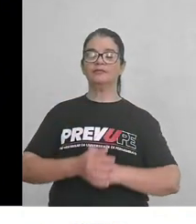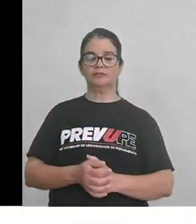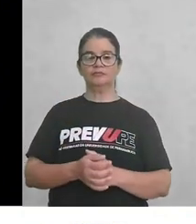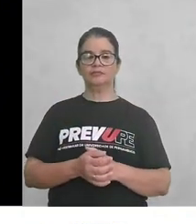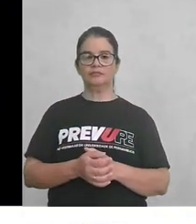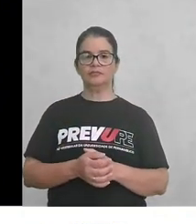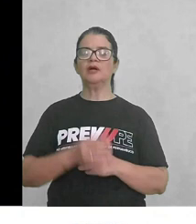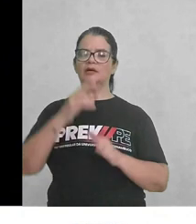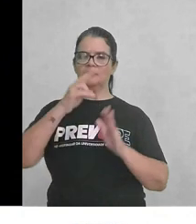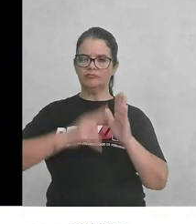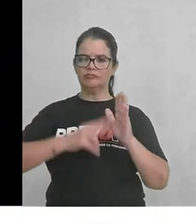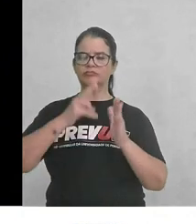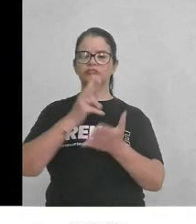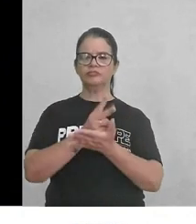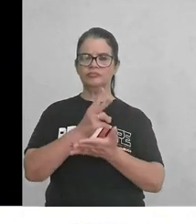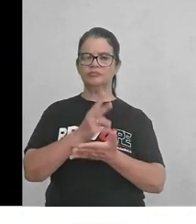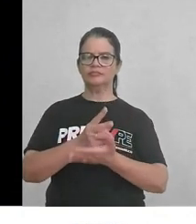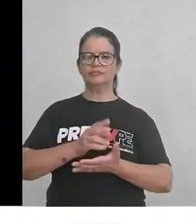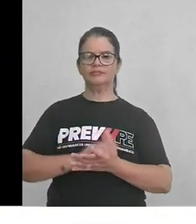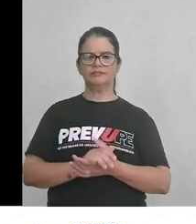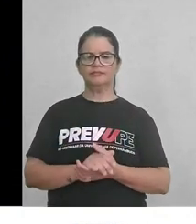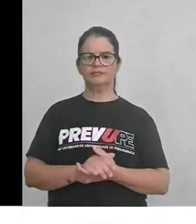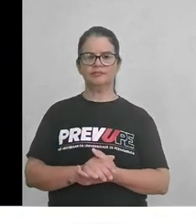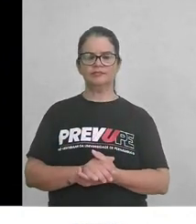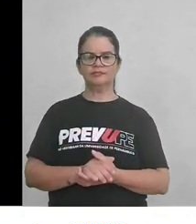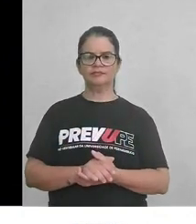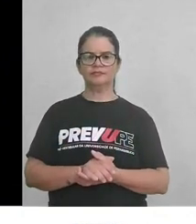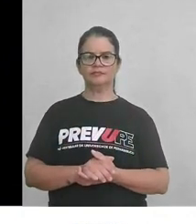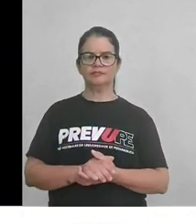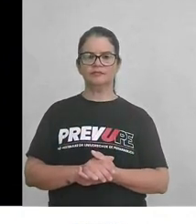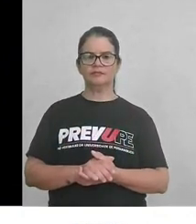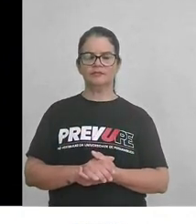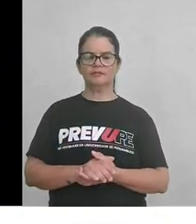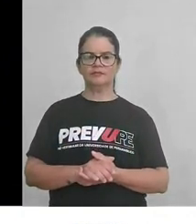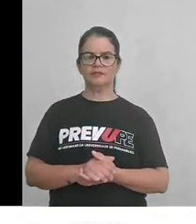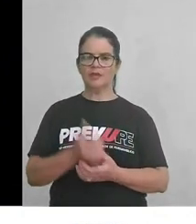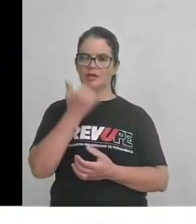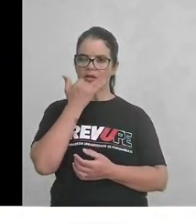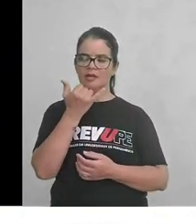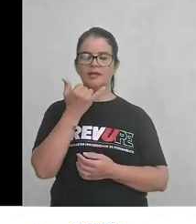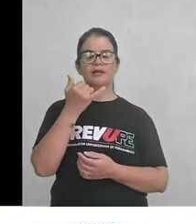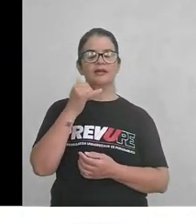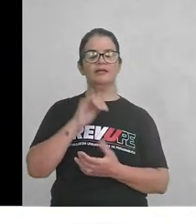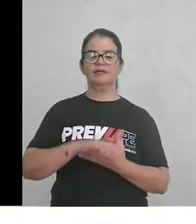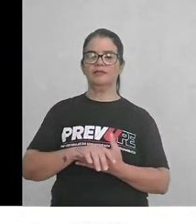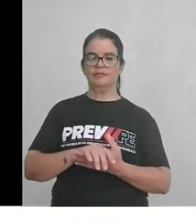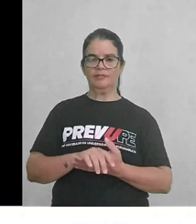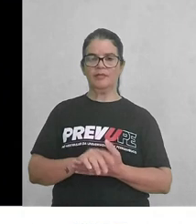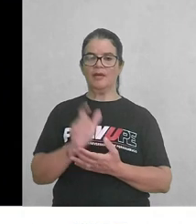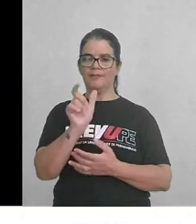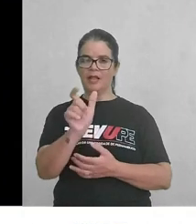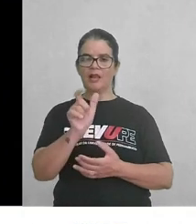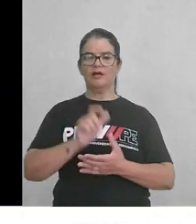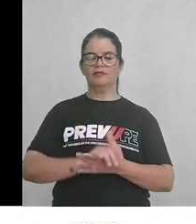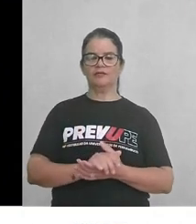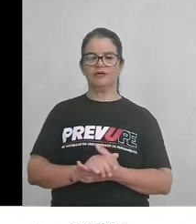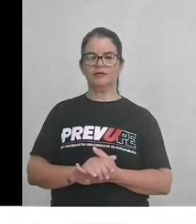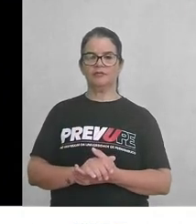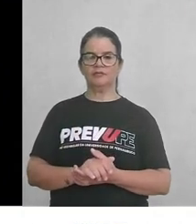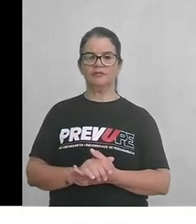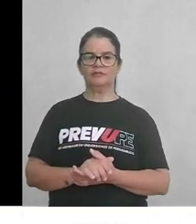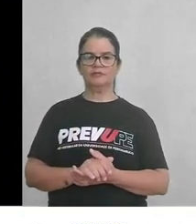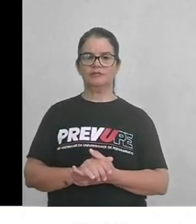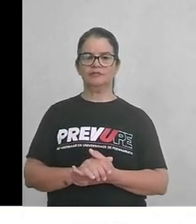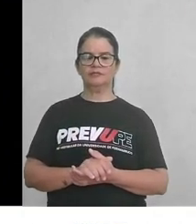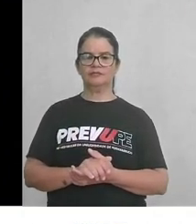Nenita, perdão, Nenita. A ver el modelo. Ele está pedindo um modelo. E